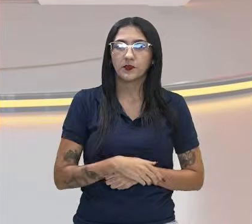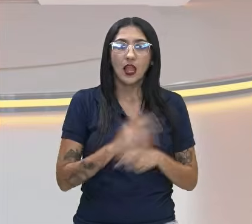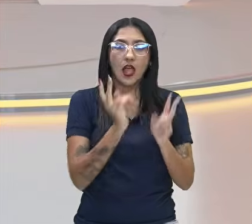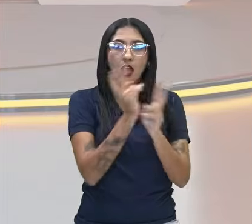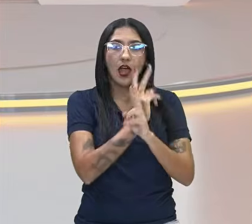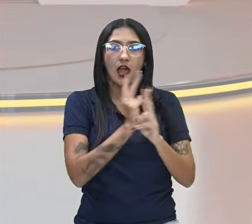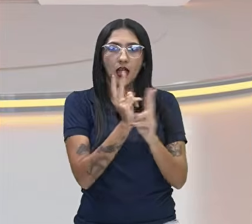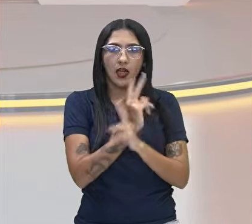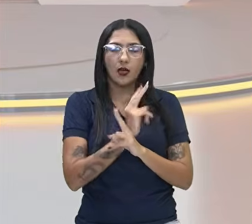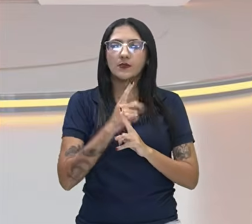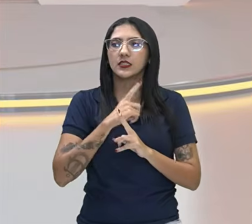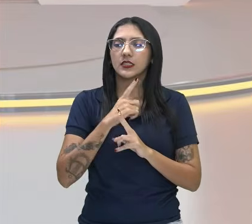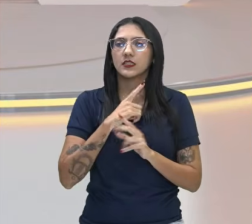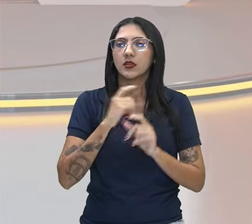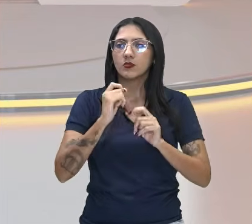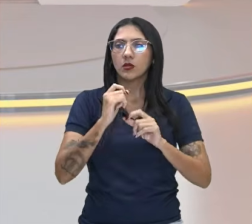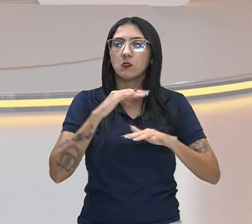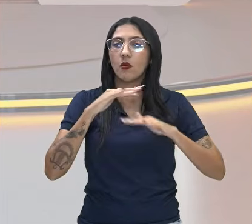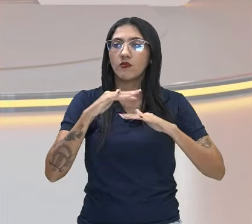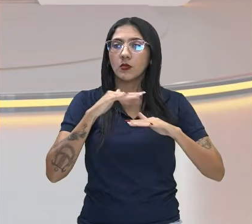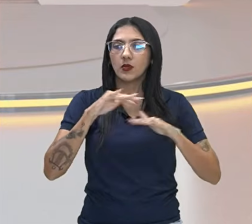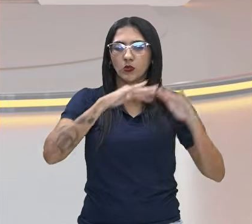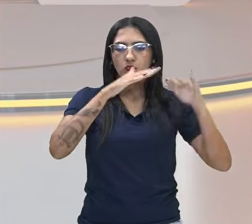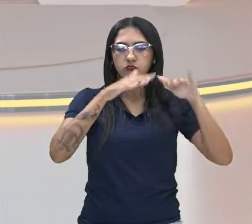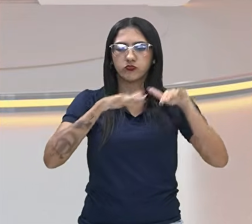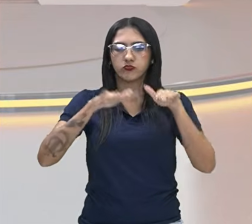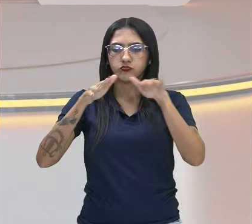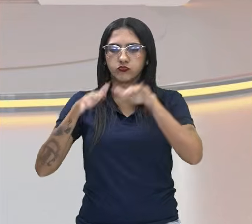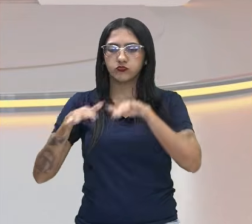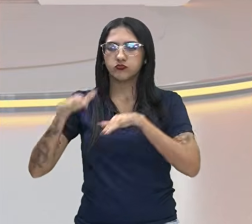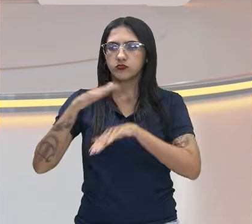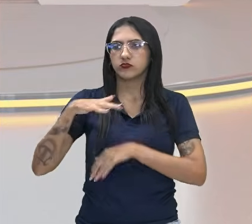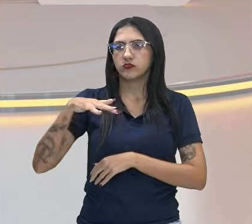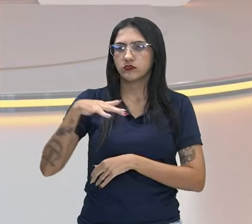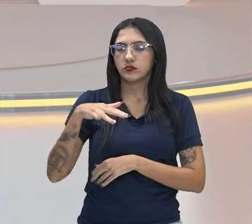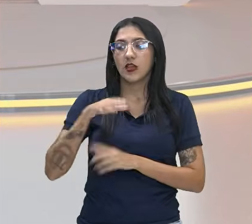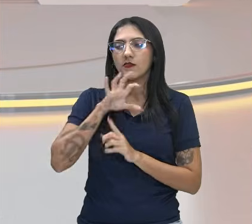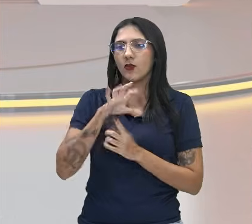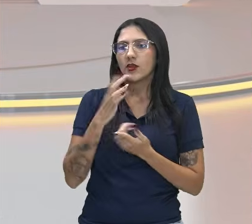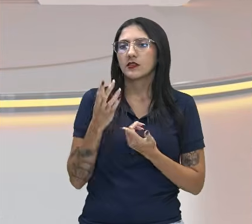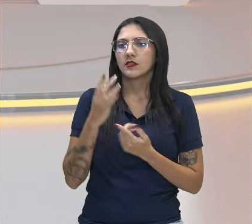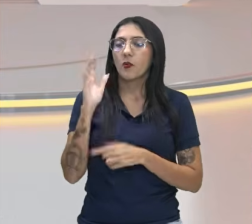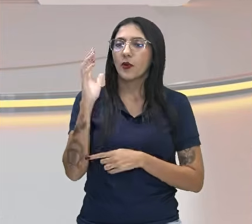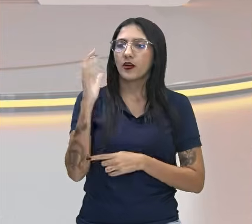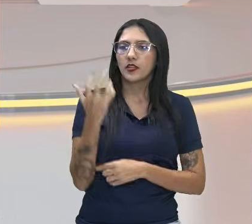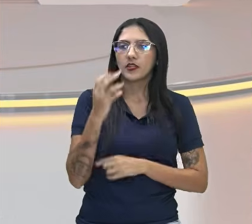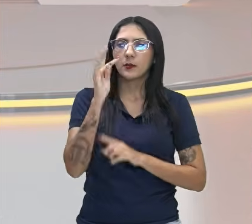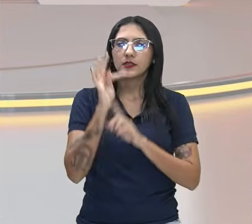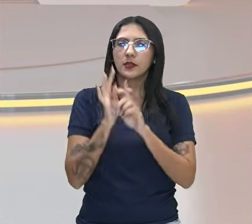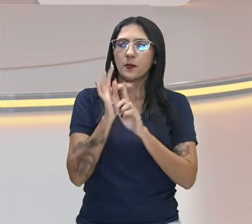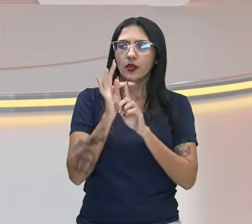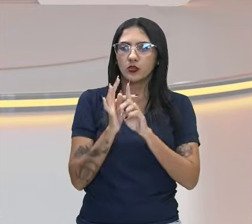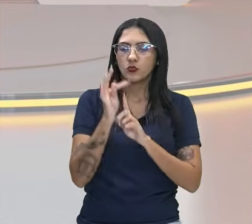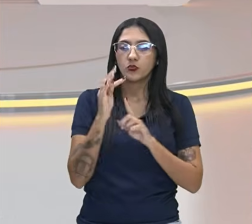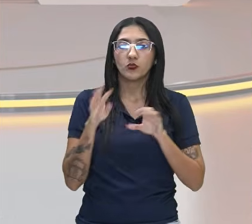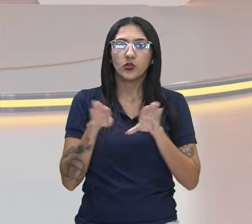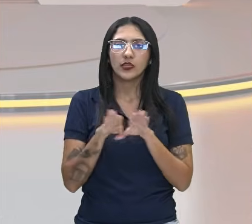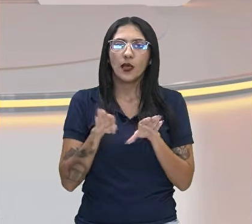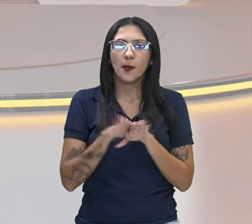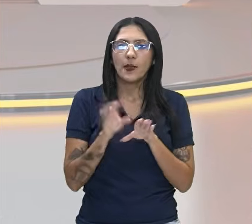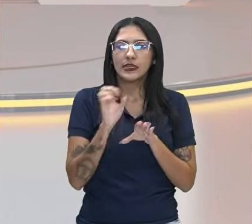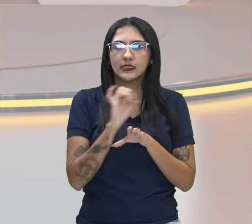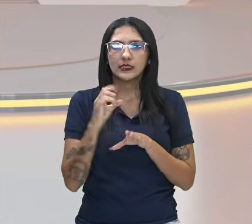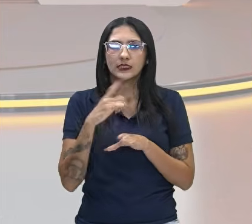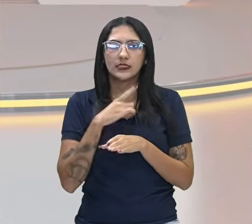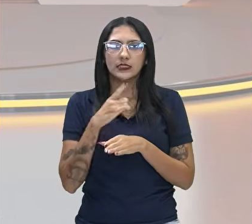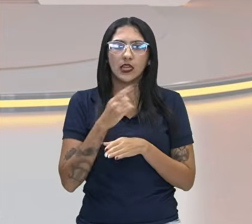se movimentam na atmosfera, influenciando o clima, a temperatura e também a umidade de